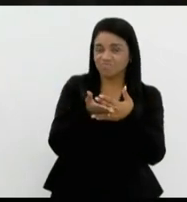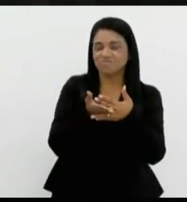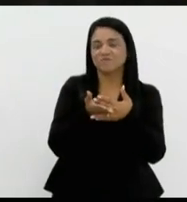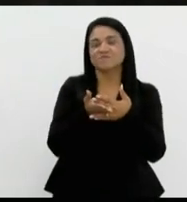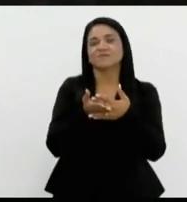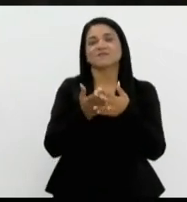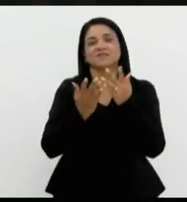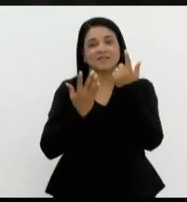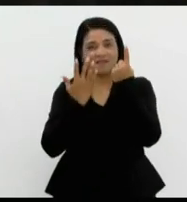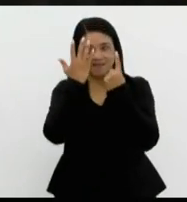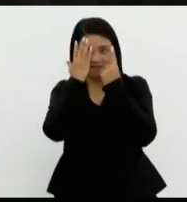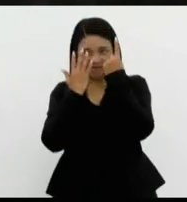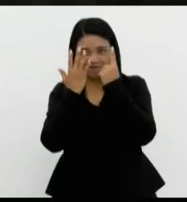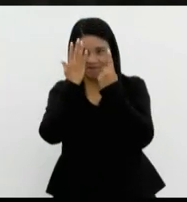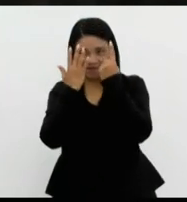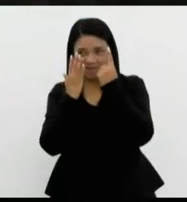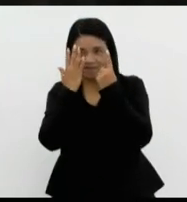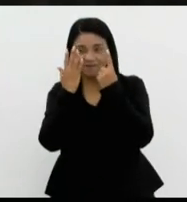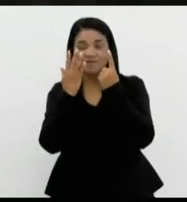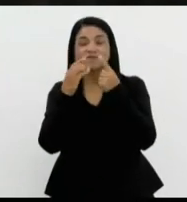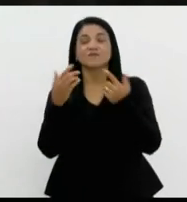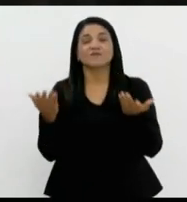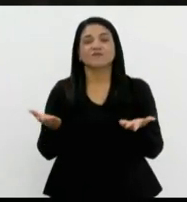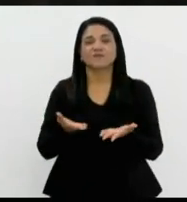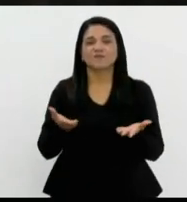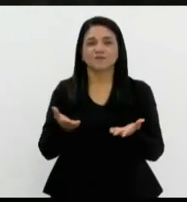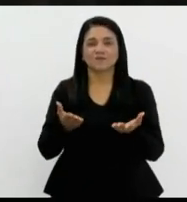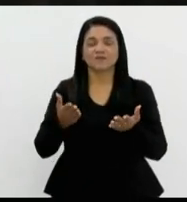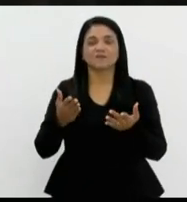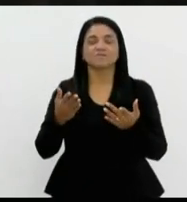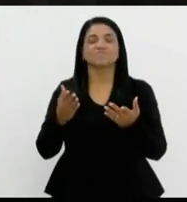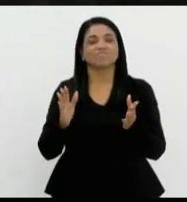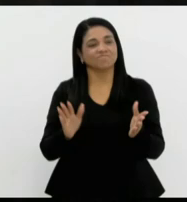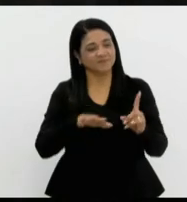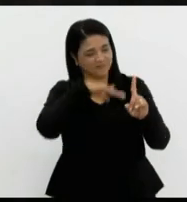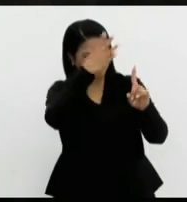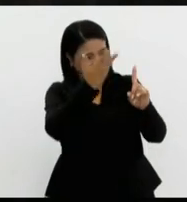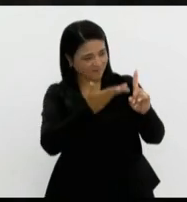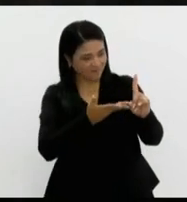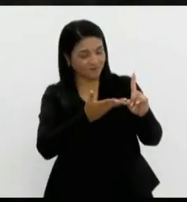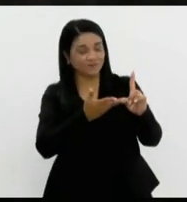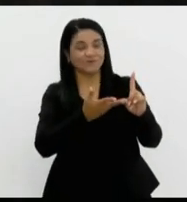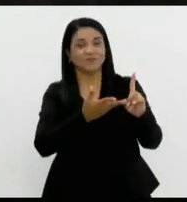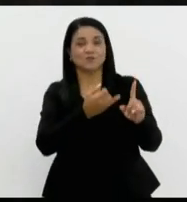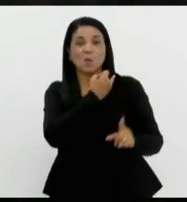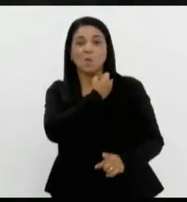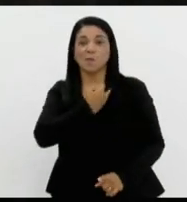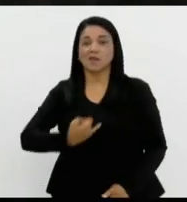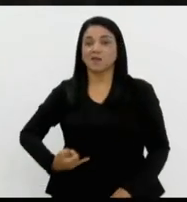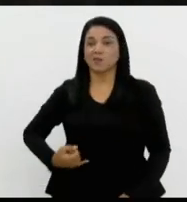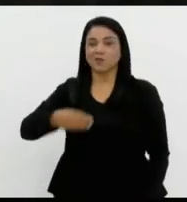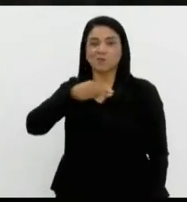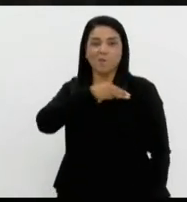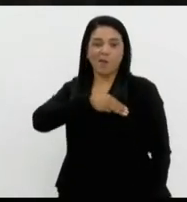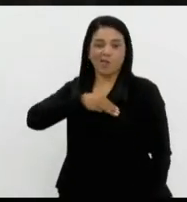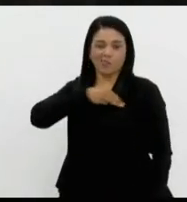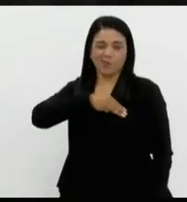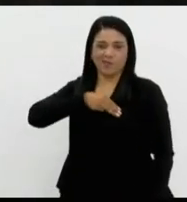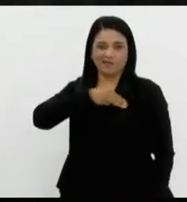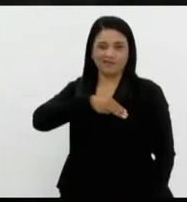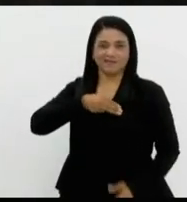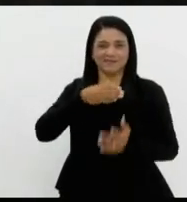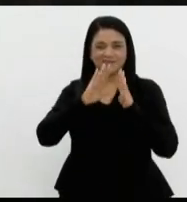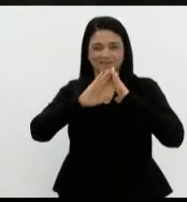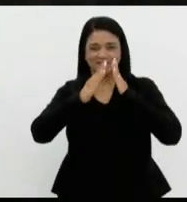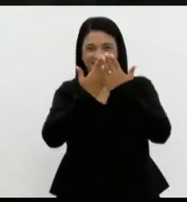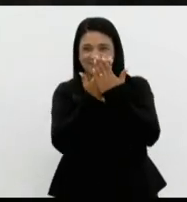carnaval. Aliás, aqui, saudando o nosso imperador de Madureira, falamos aí das escolas de